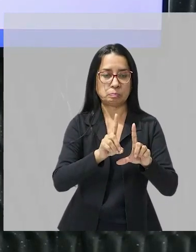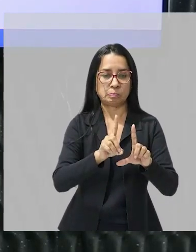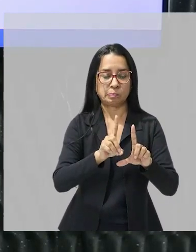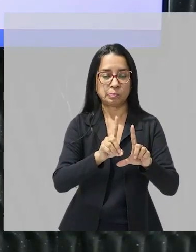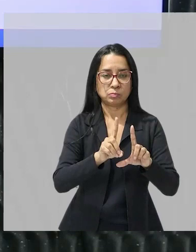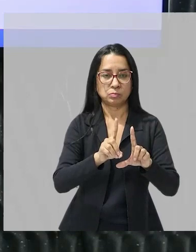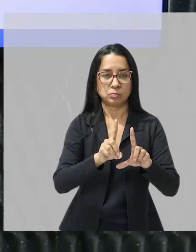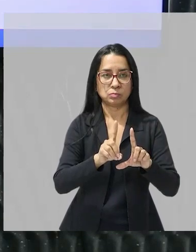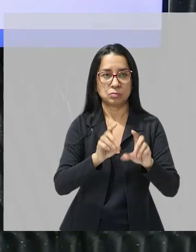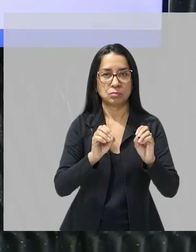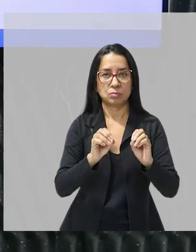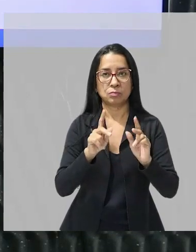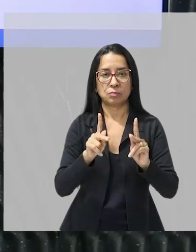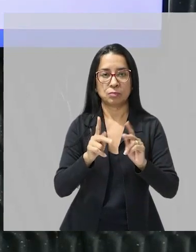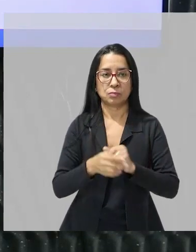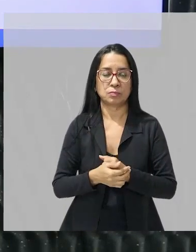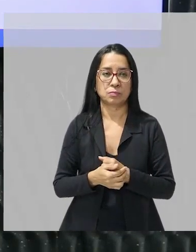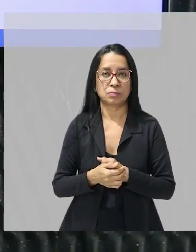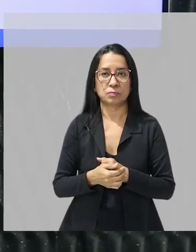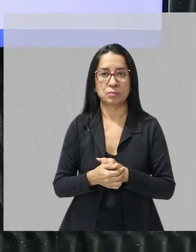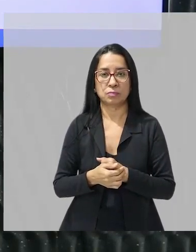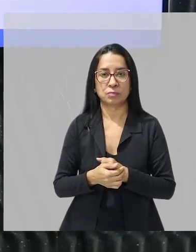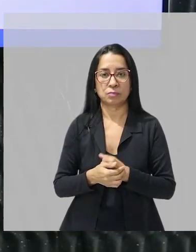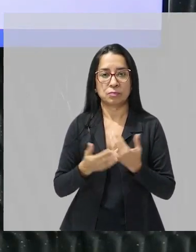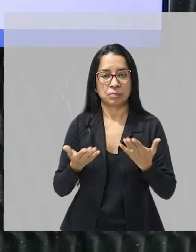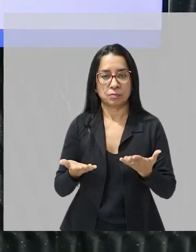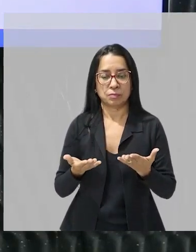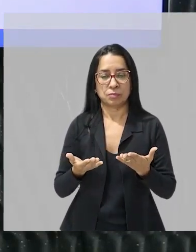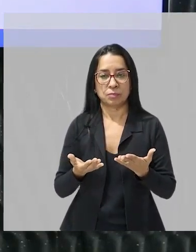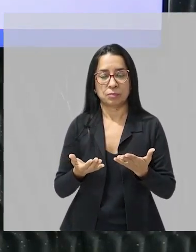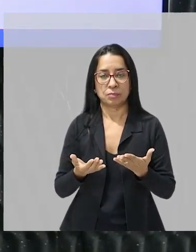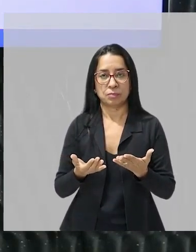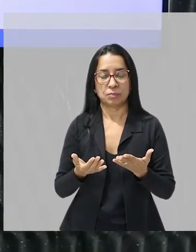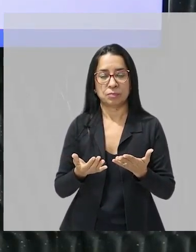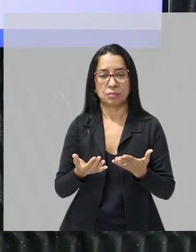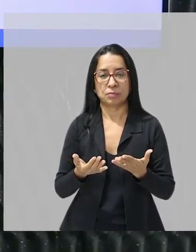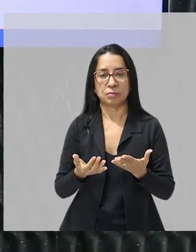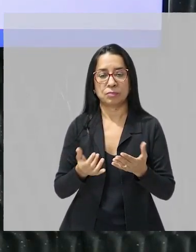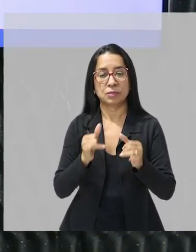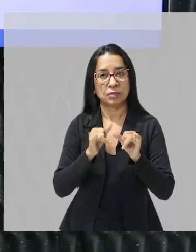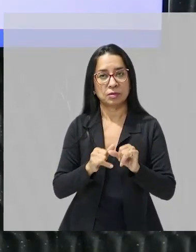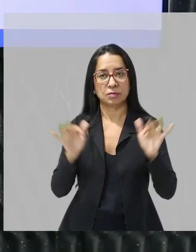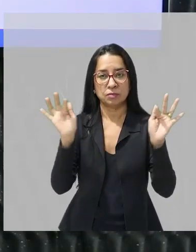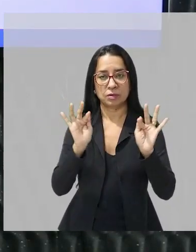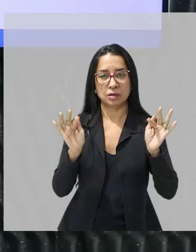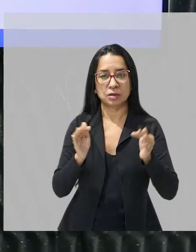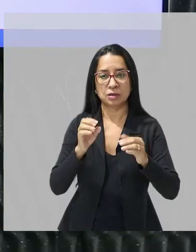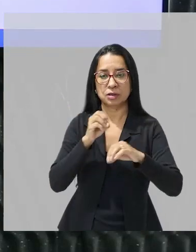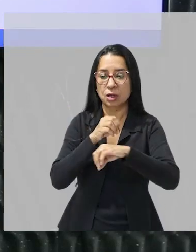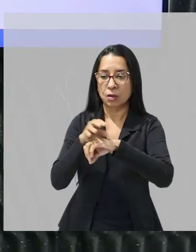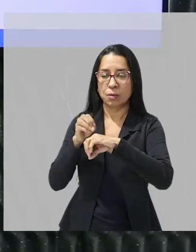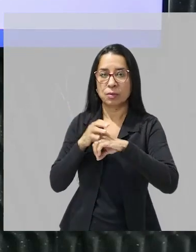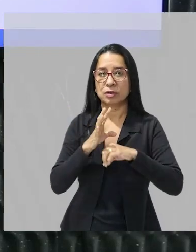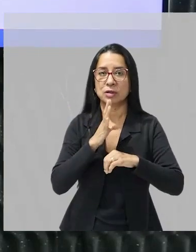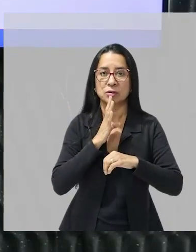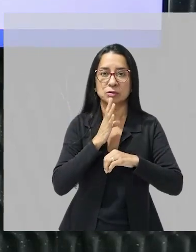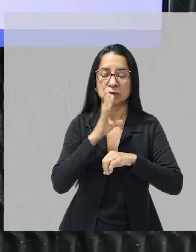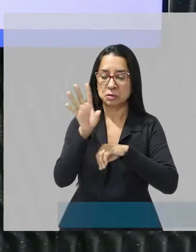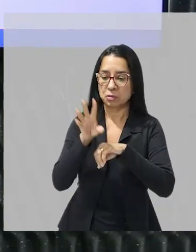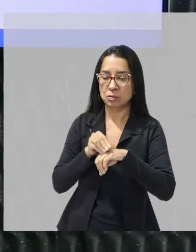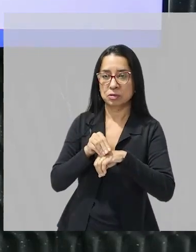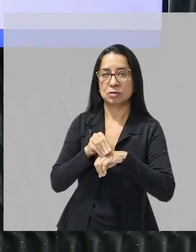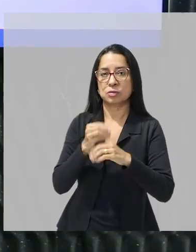D, tá, pessoal? Eu fico feliz de compartilhar esses conhecimentos com vocês. A gente falou sobre o